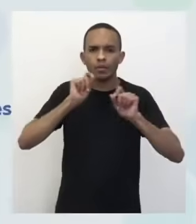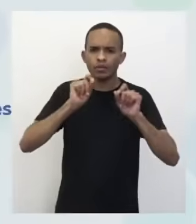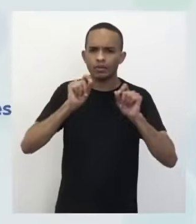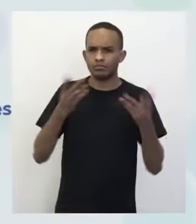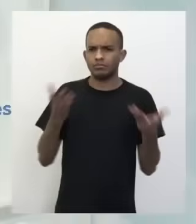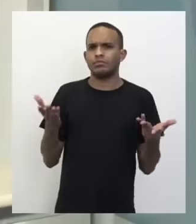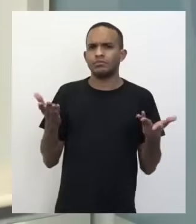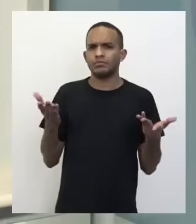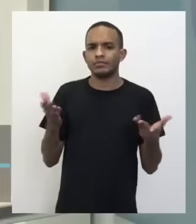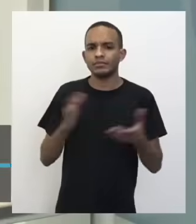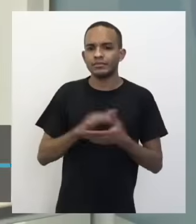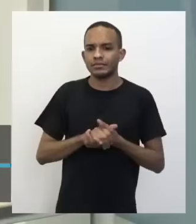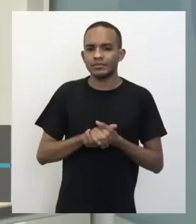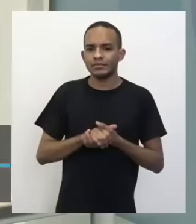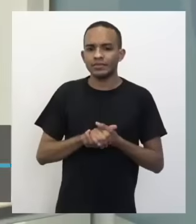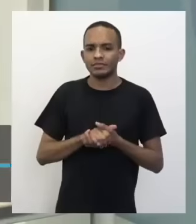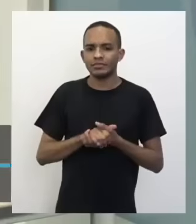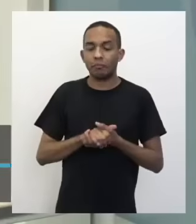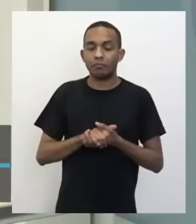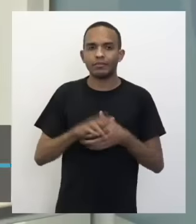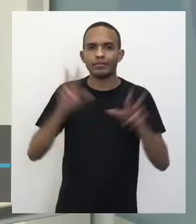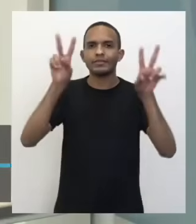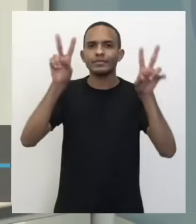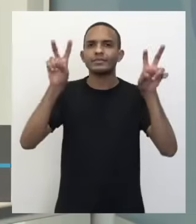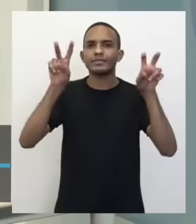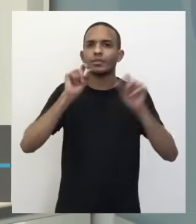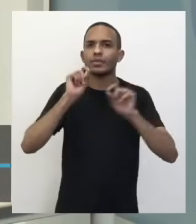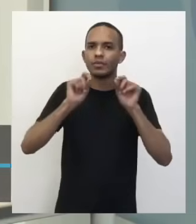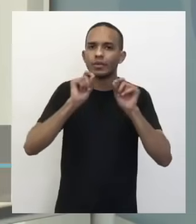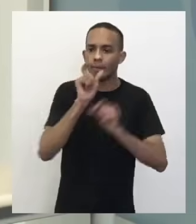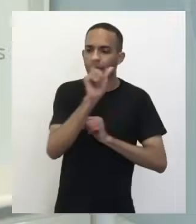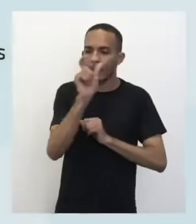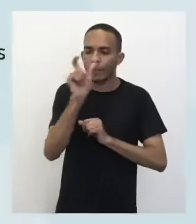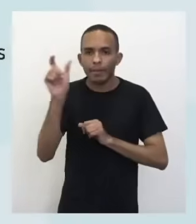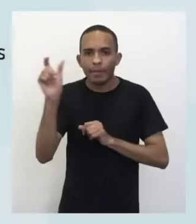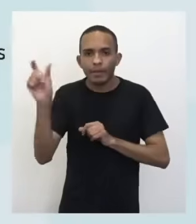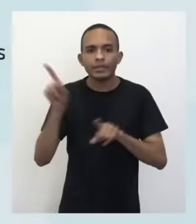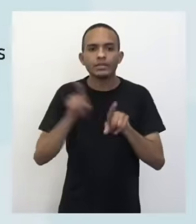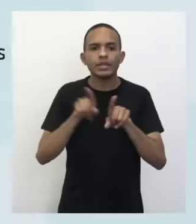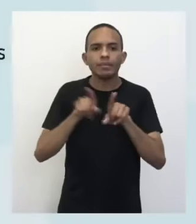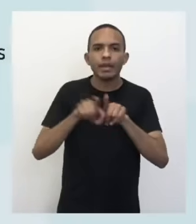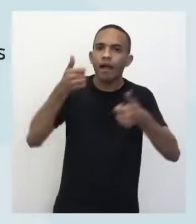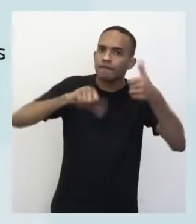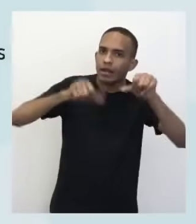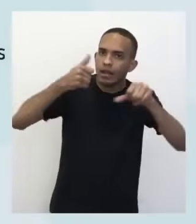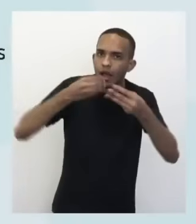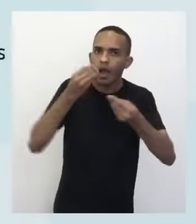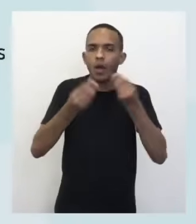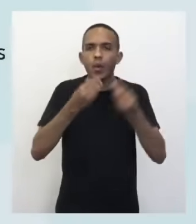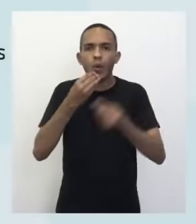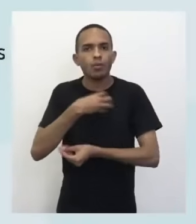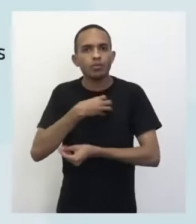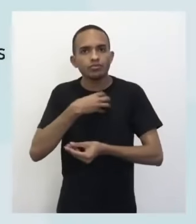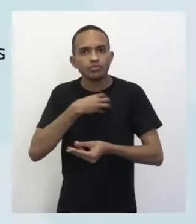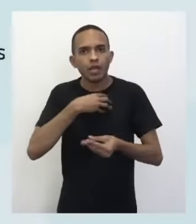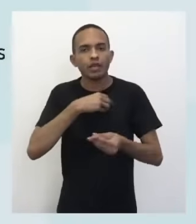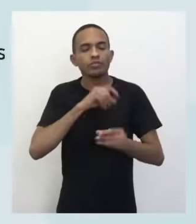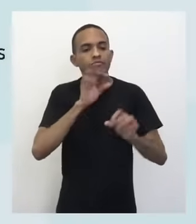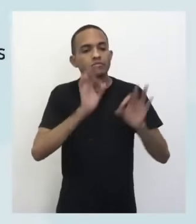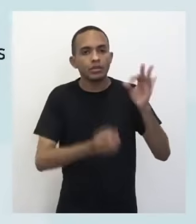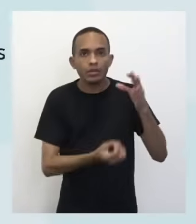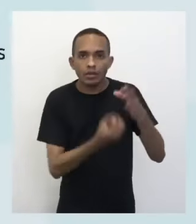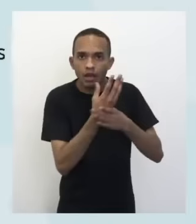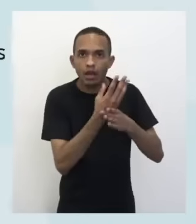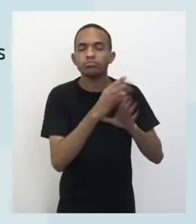tirando? Vamos ao tema gênero tirinha, habilidade analisar as formas de composição dos